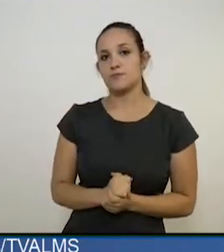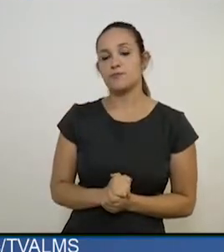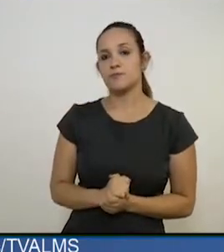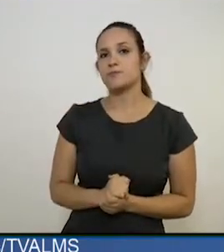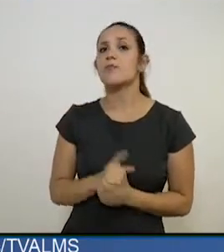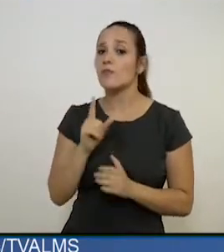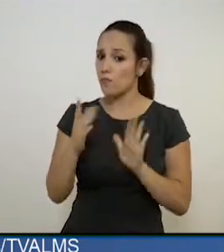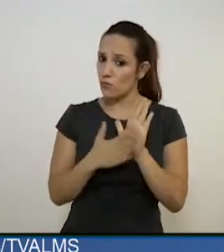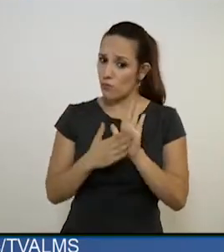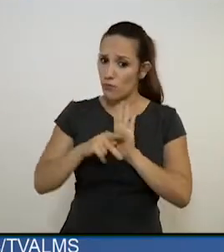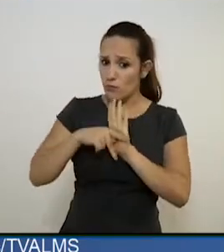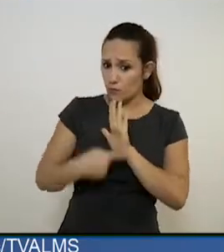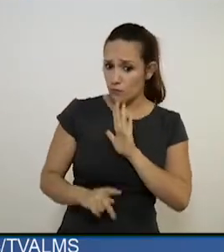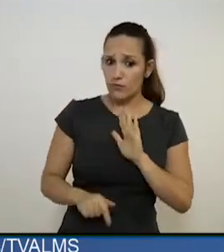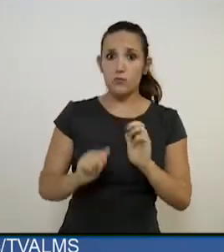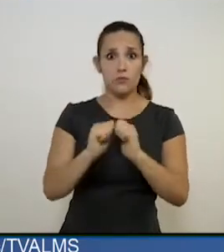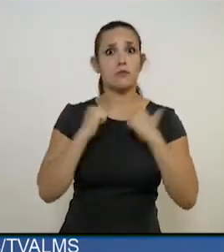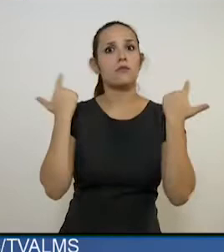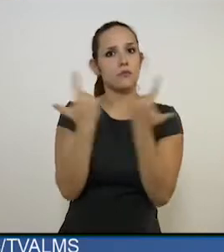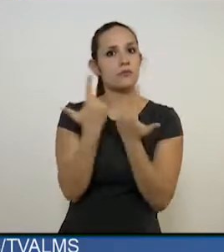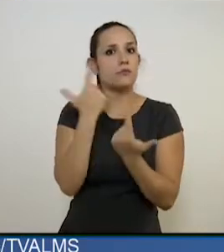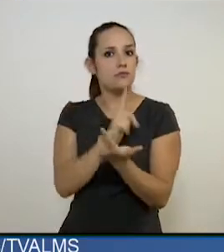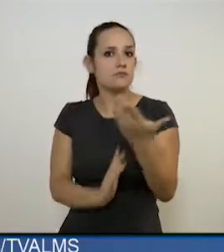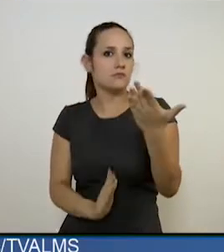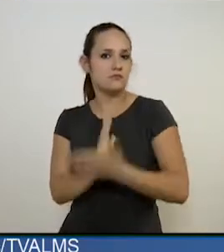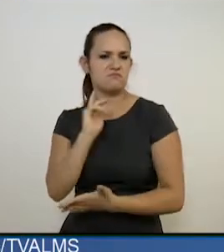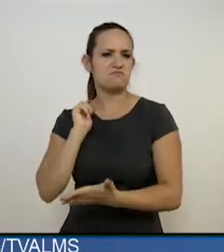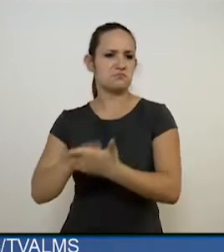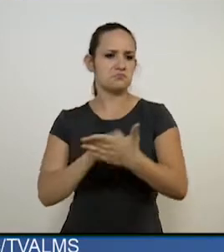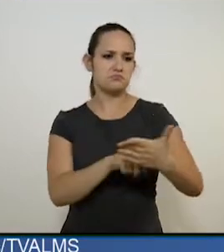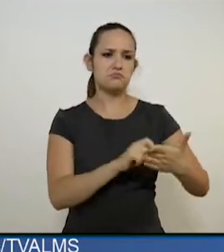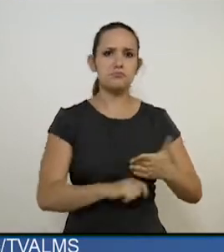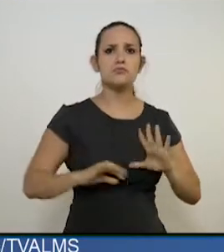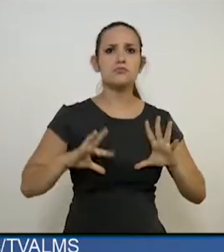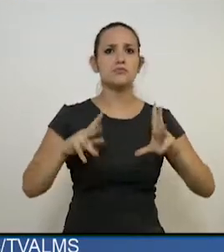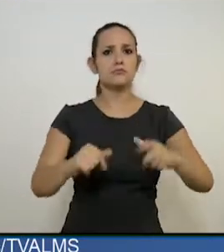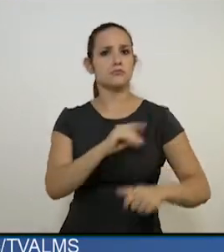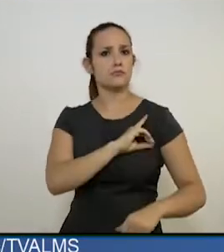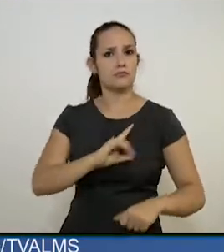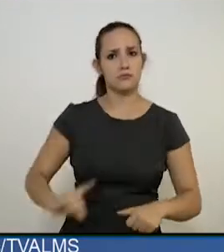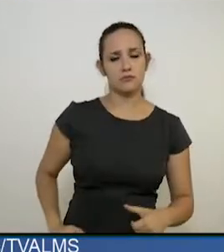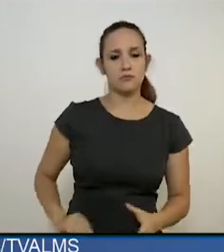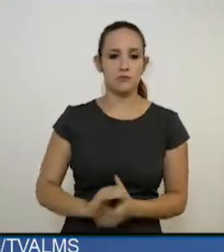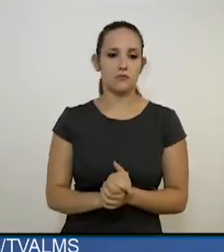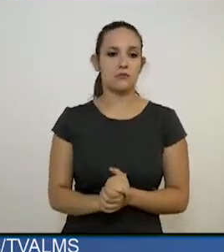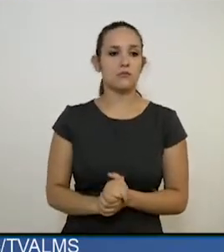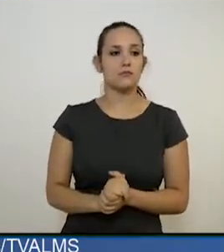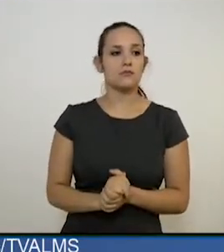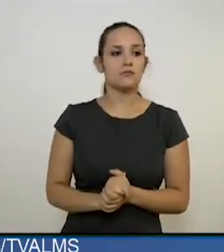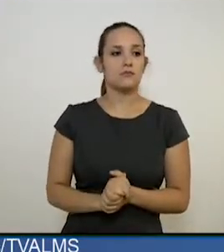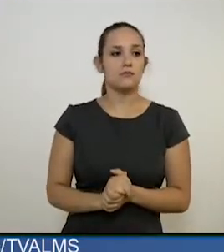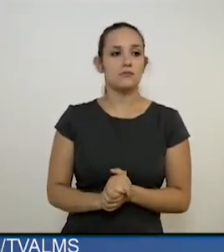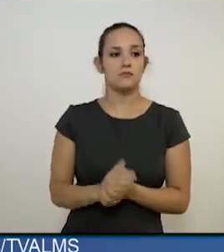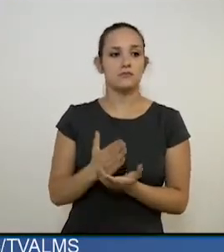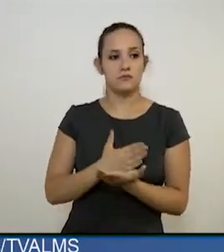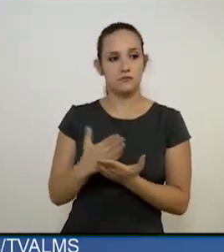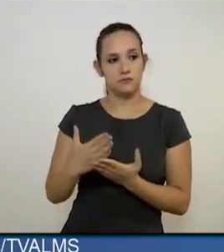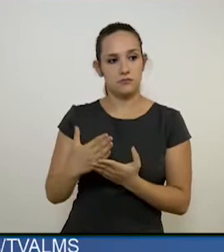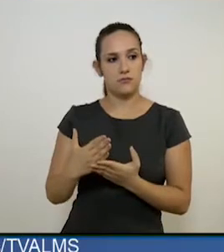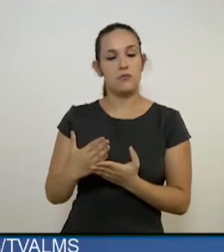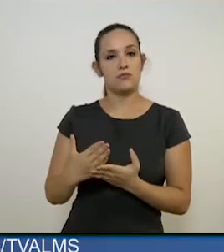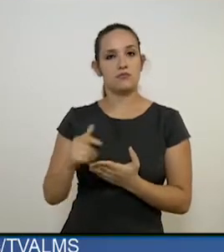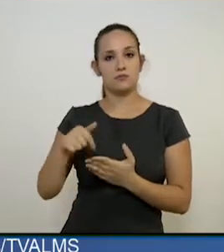por esta Casa de Leis, aprovadas por todos nós deputados e implantadas no governo do